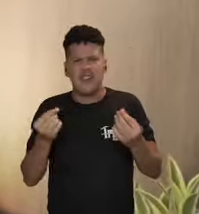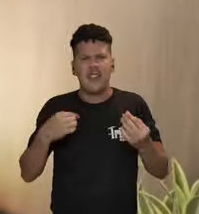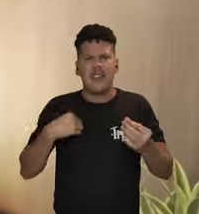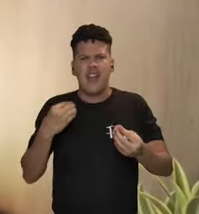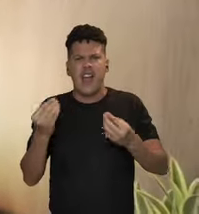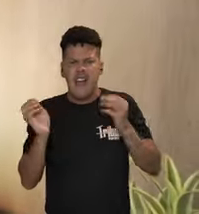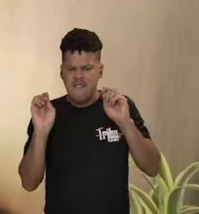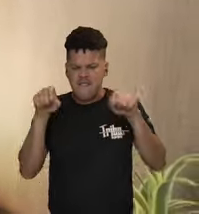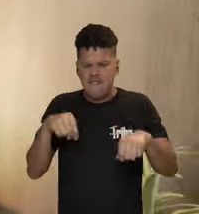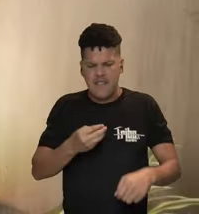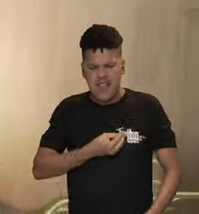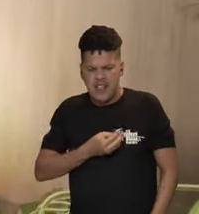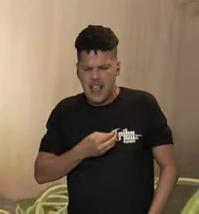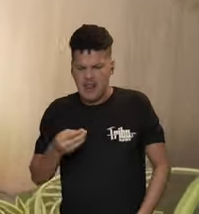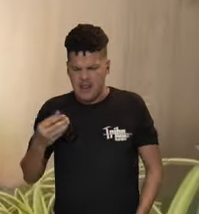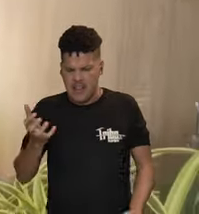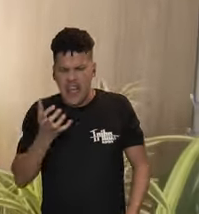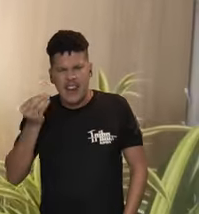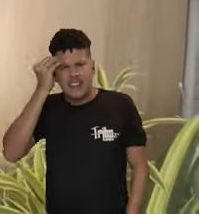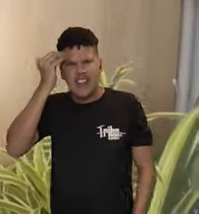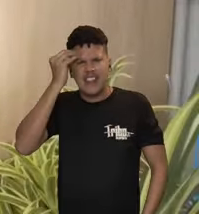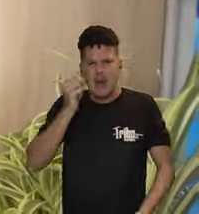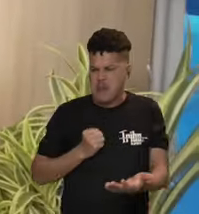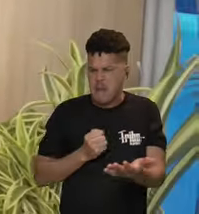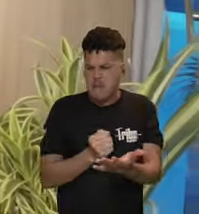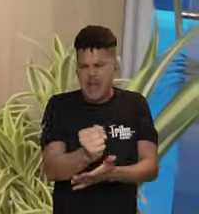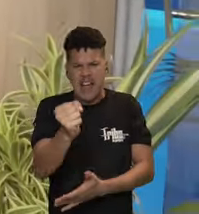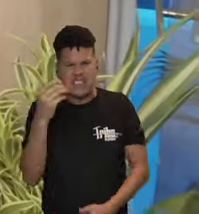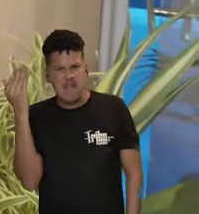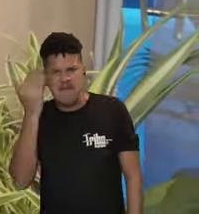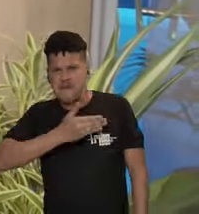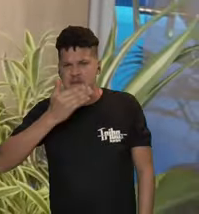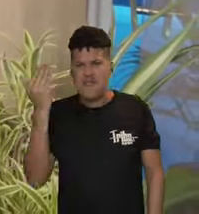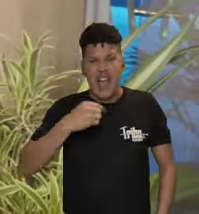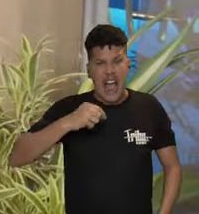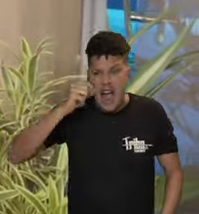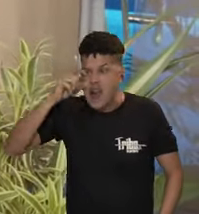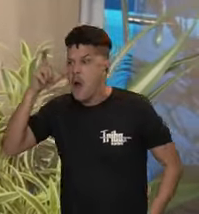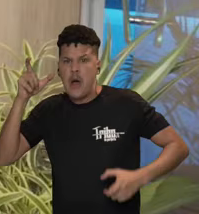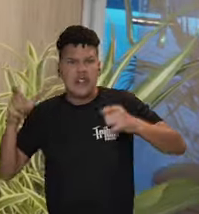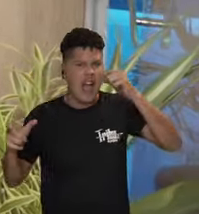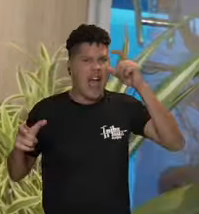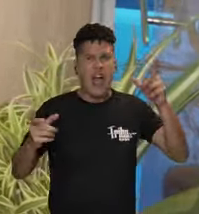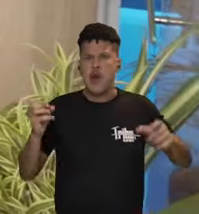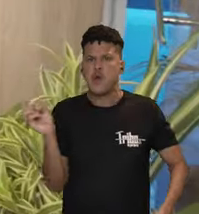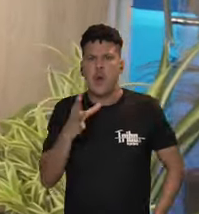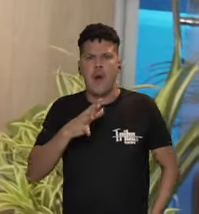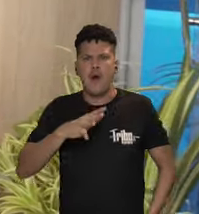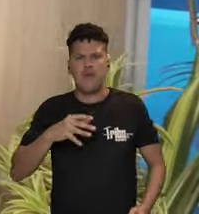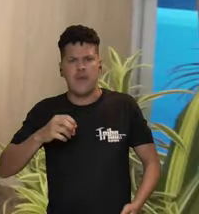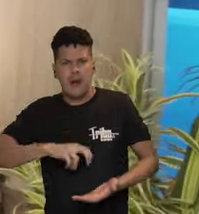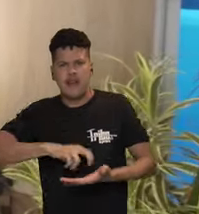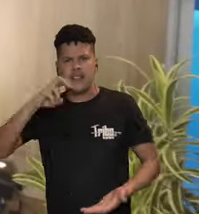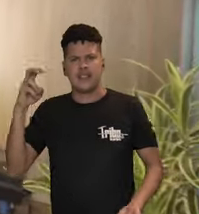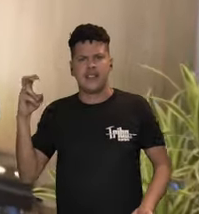vender. O tempo passa sem nem ver. E quando acordar vai ter que pagar por um novo amanhecer. Só...